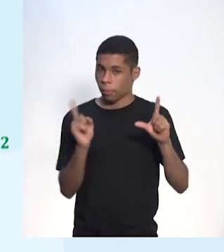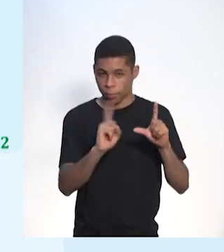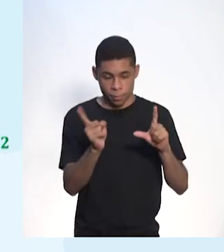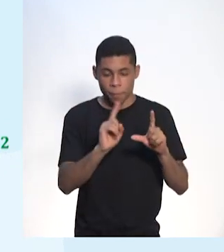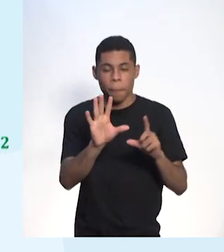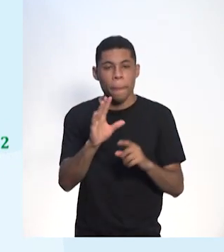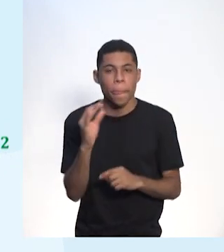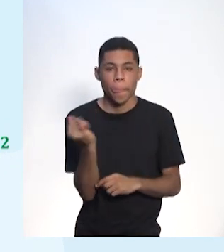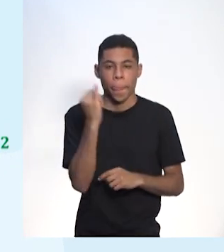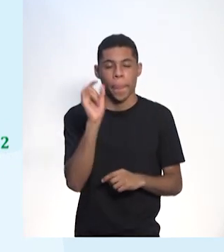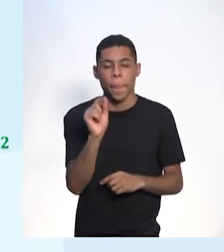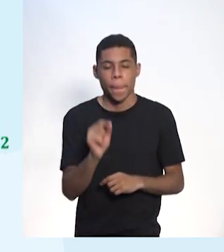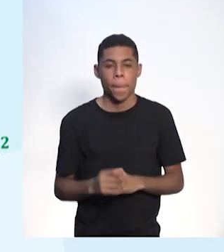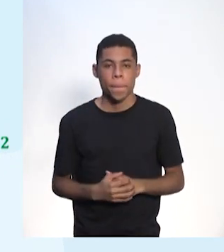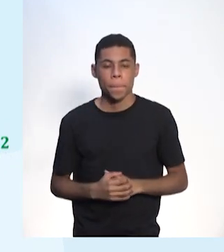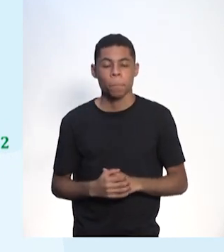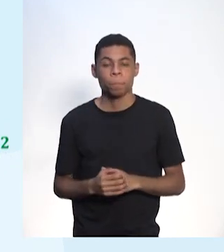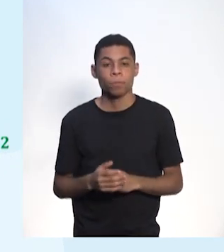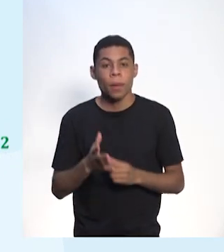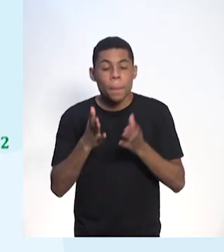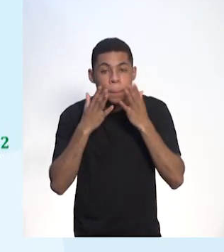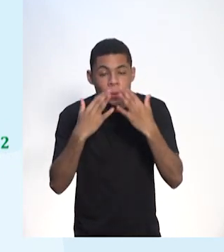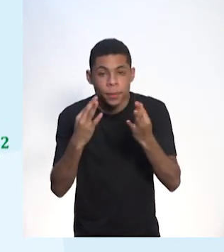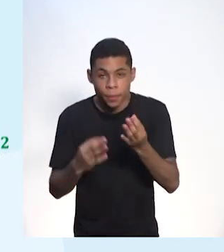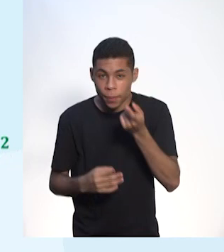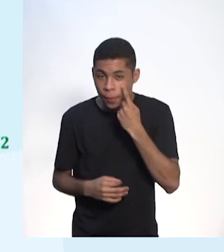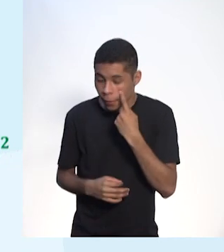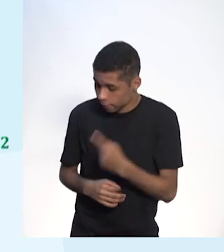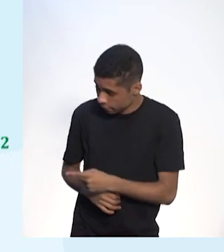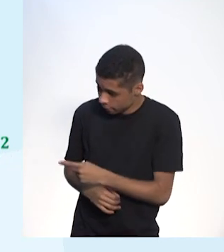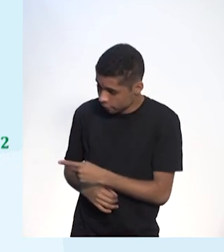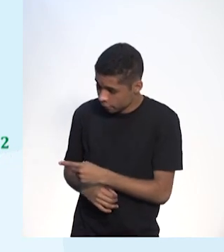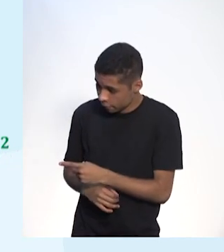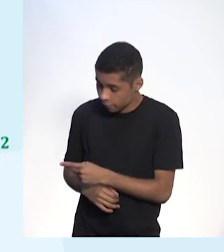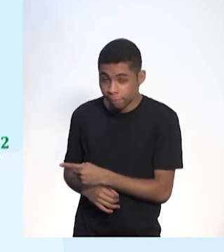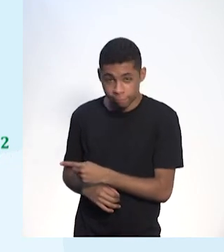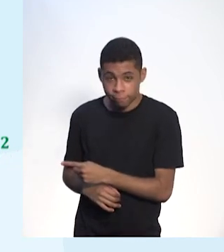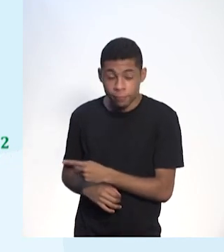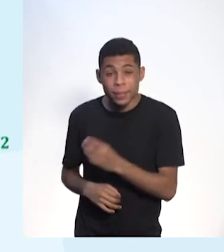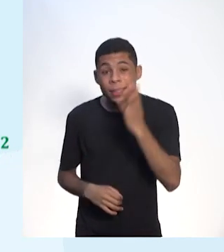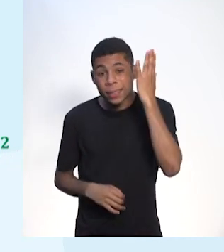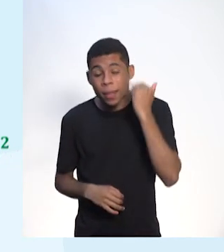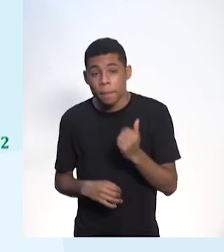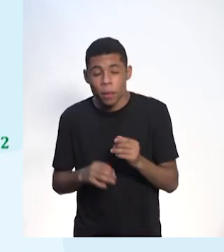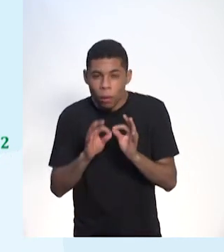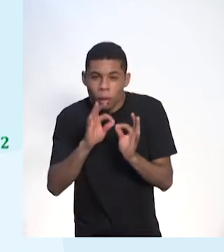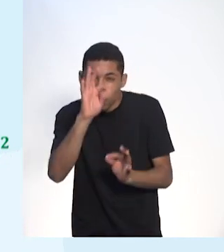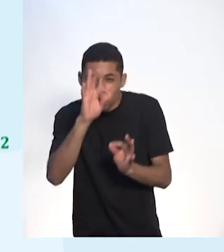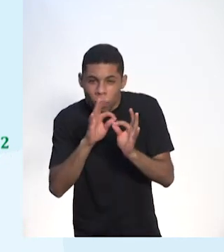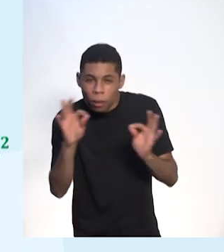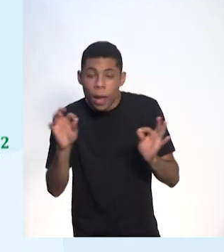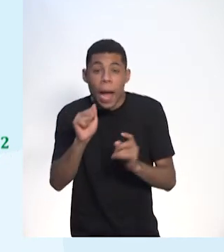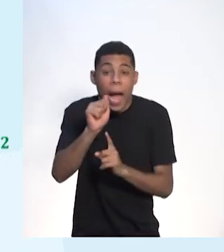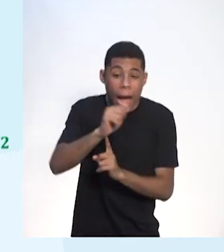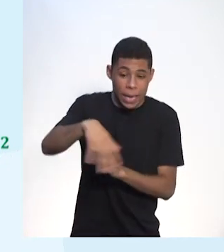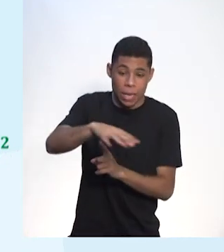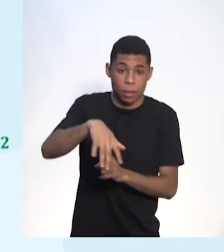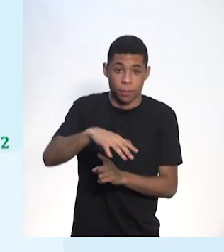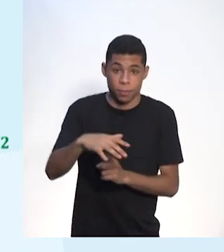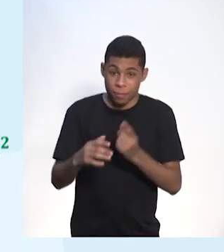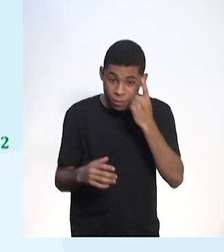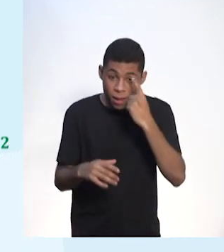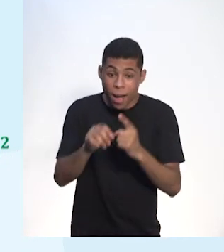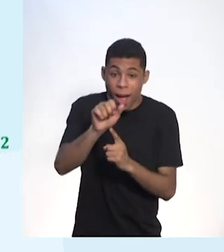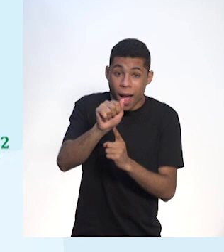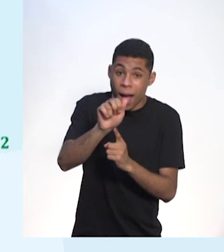O importante também aqui é prestar atenção na representação da unidade de medida de área. Sim, falamos bastante